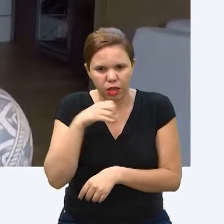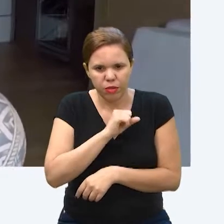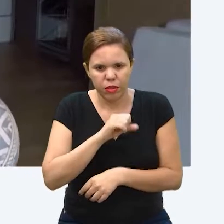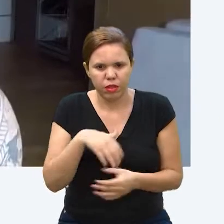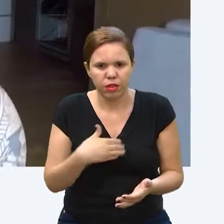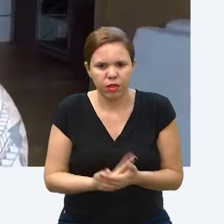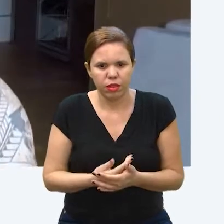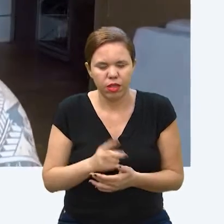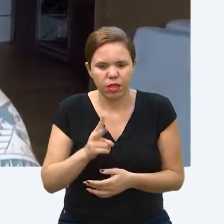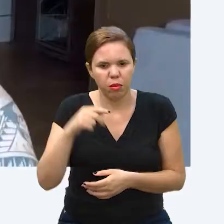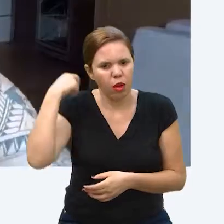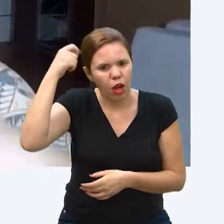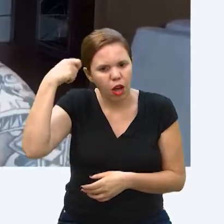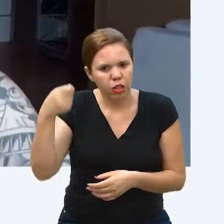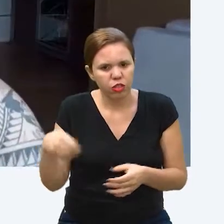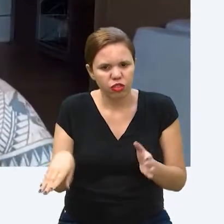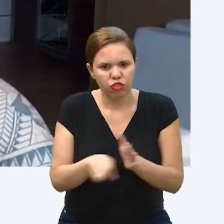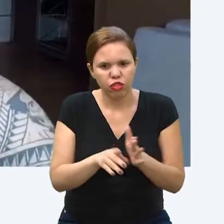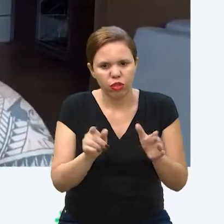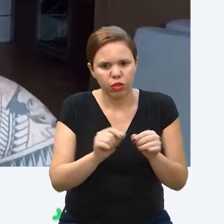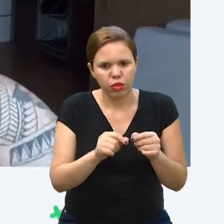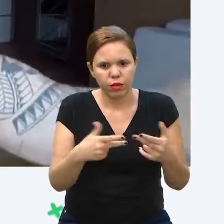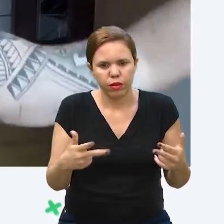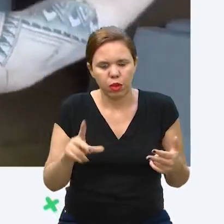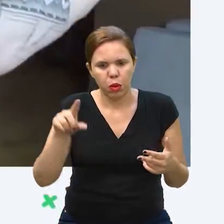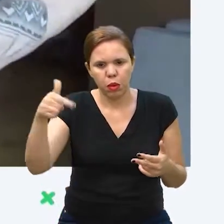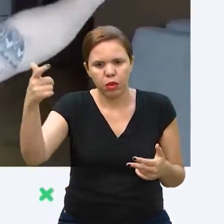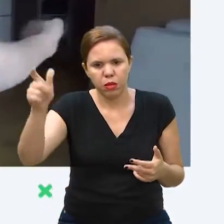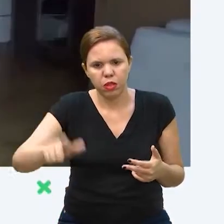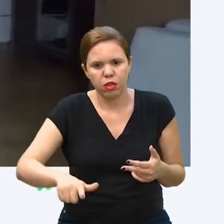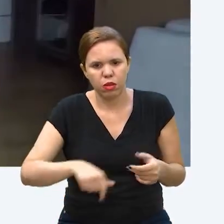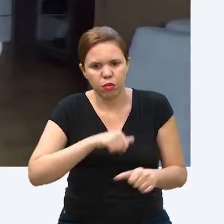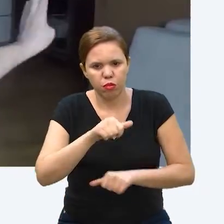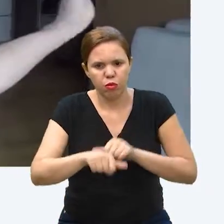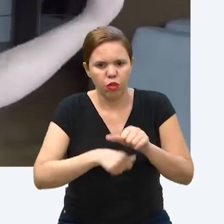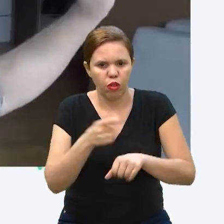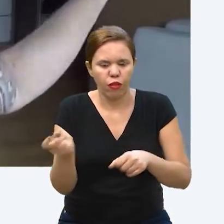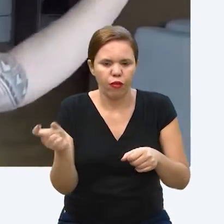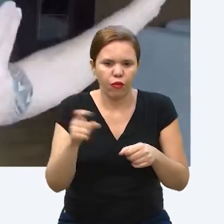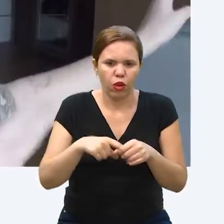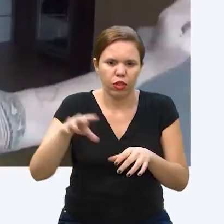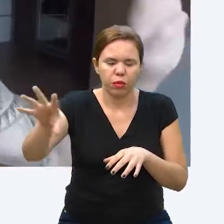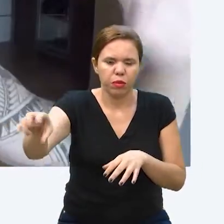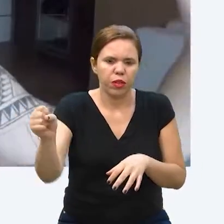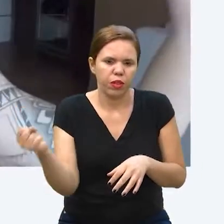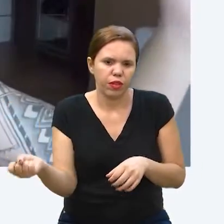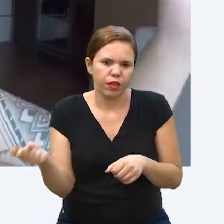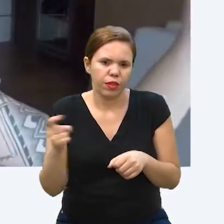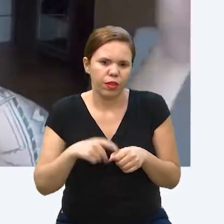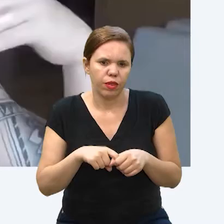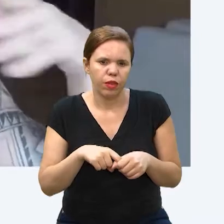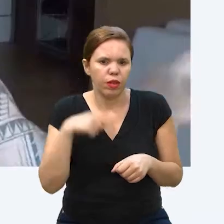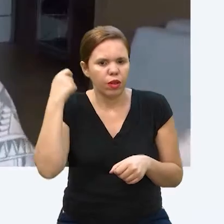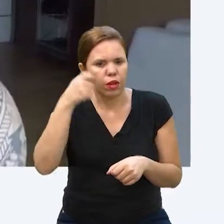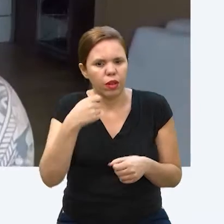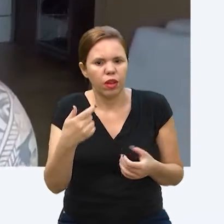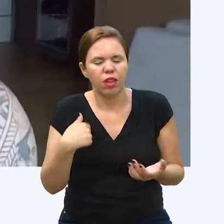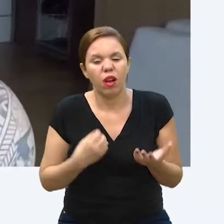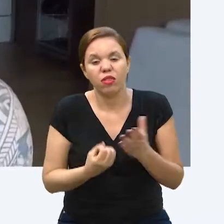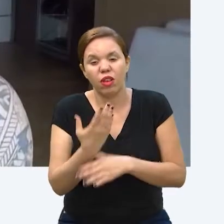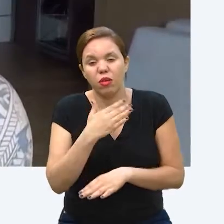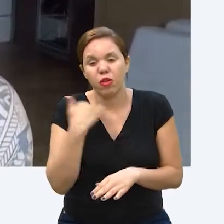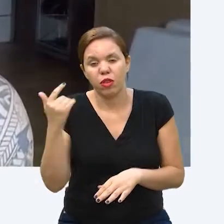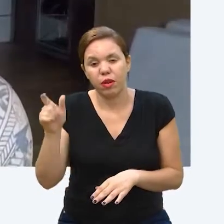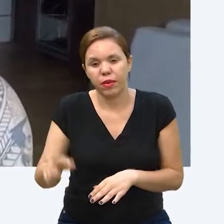Bem rápido até. Porque toda vez que o ator já tá chegando no que ele tinha que fazer, alguém gancha o pé em alguma coisa, aí ele tem que voltar pra buscar, e nessa volta do ator eu morro. É ali.